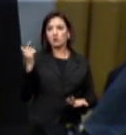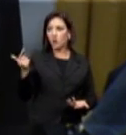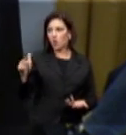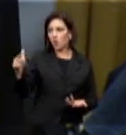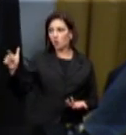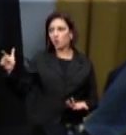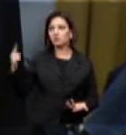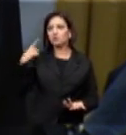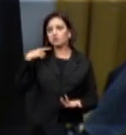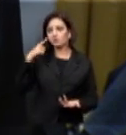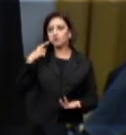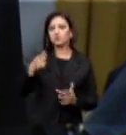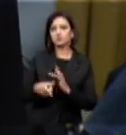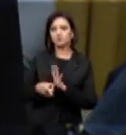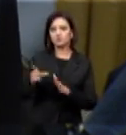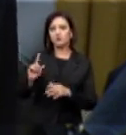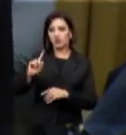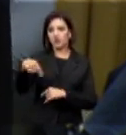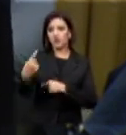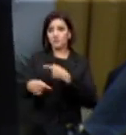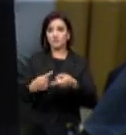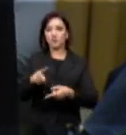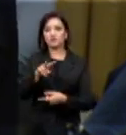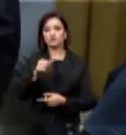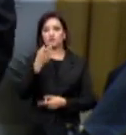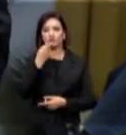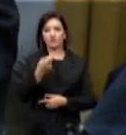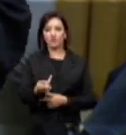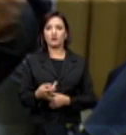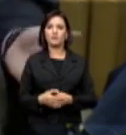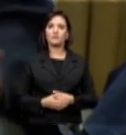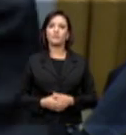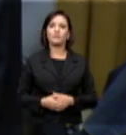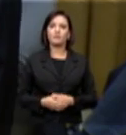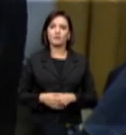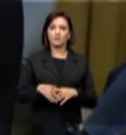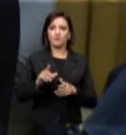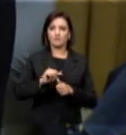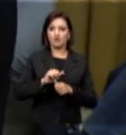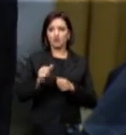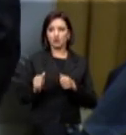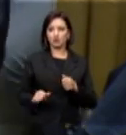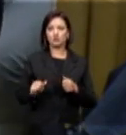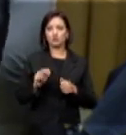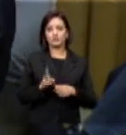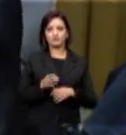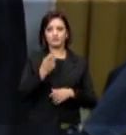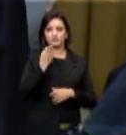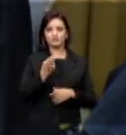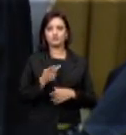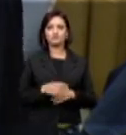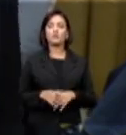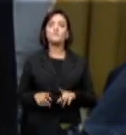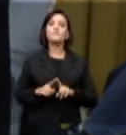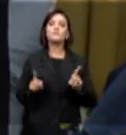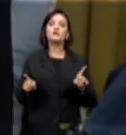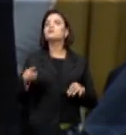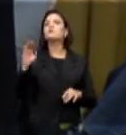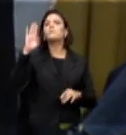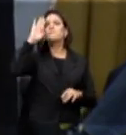aprofundadas de melhor forma pela Advocacia Geral da União com mais tempo. O principal ponto, Excelências,